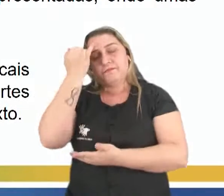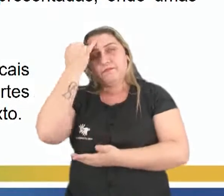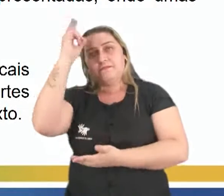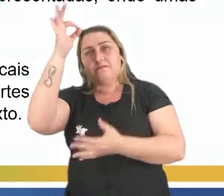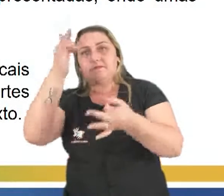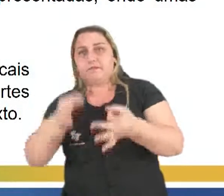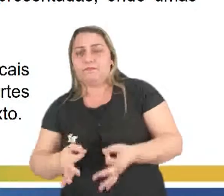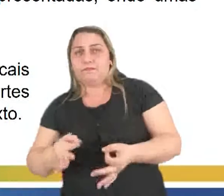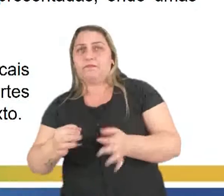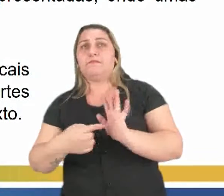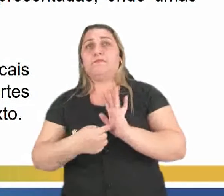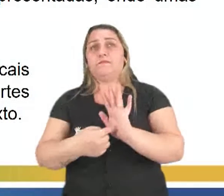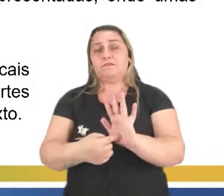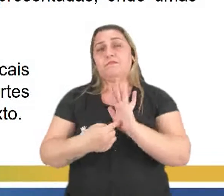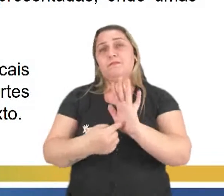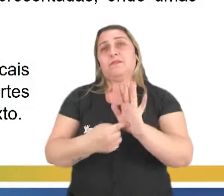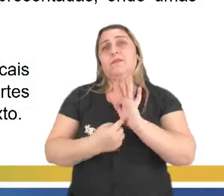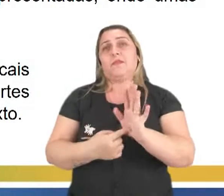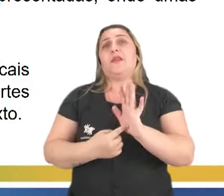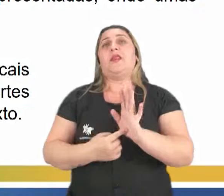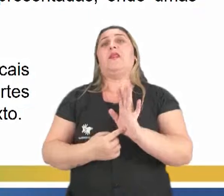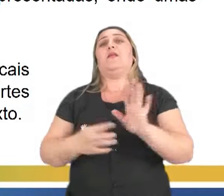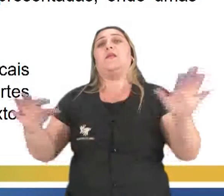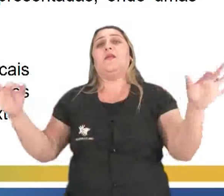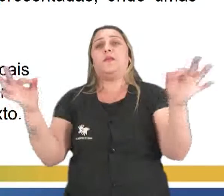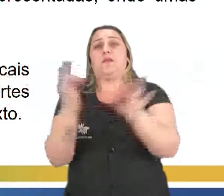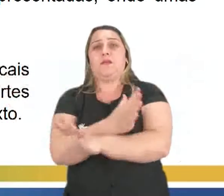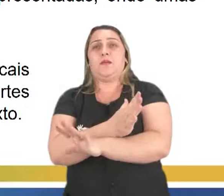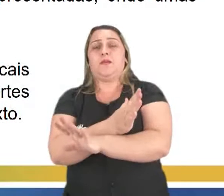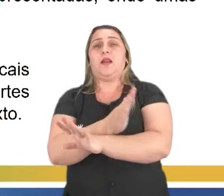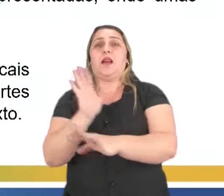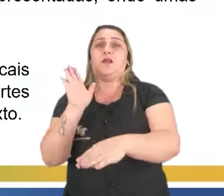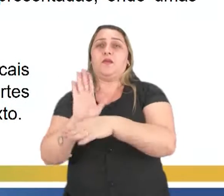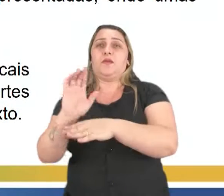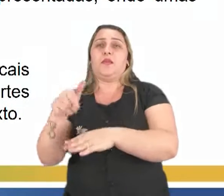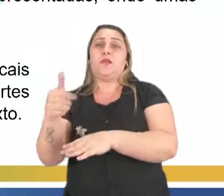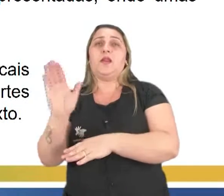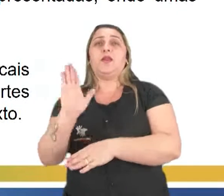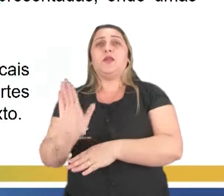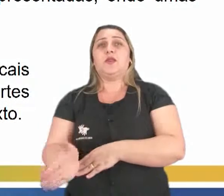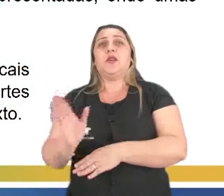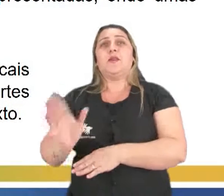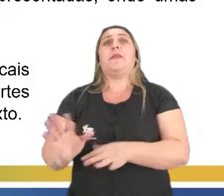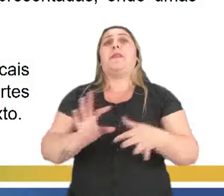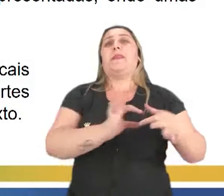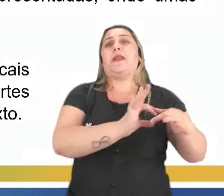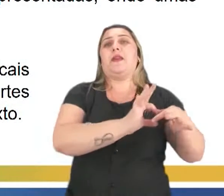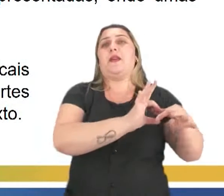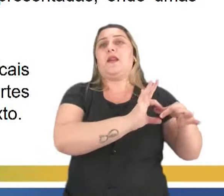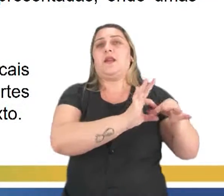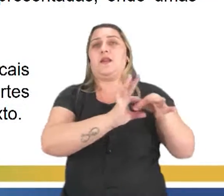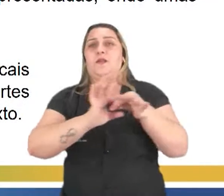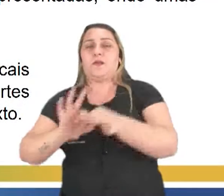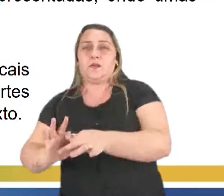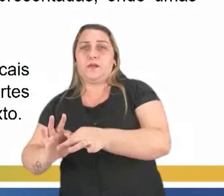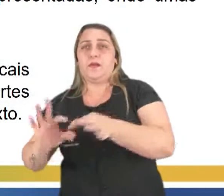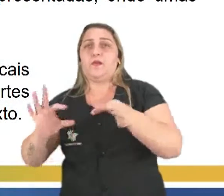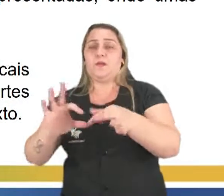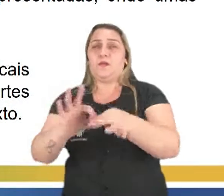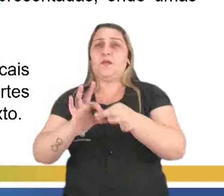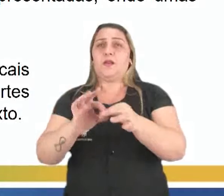ideias apresentadas, onde umas completam as outras. Já a coesão textual são as